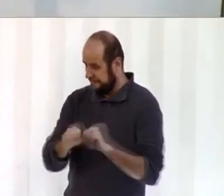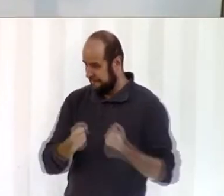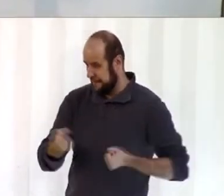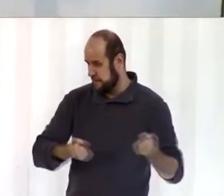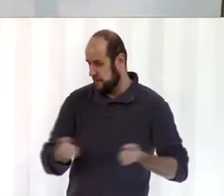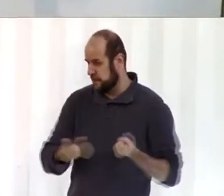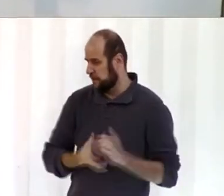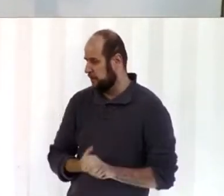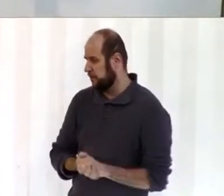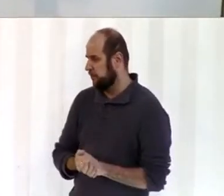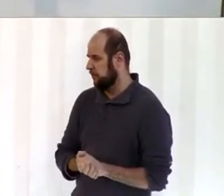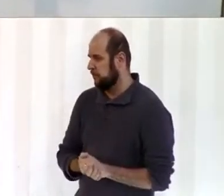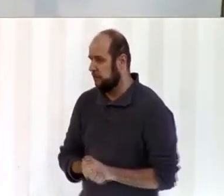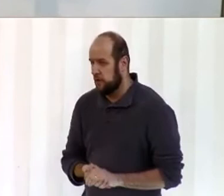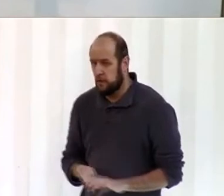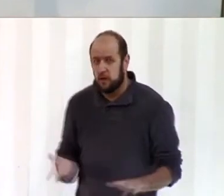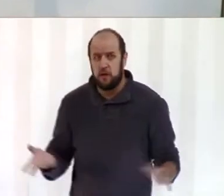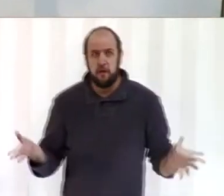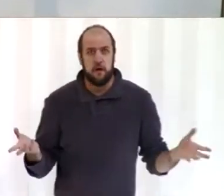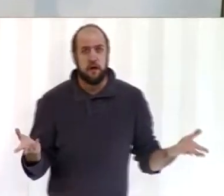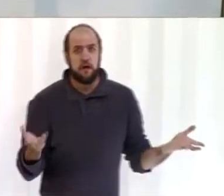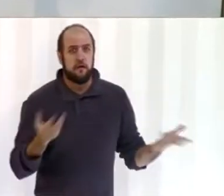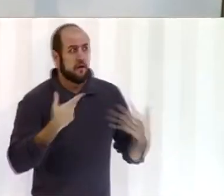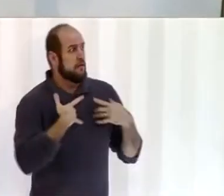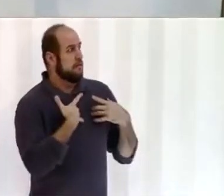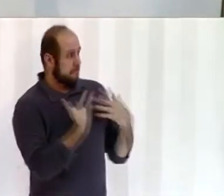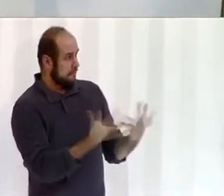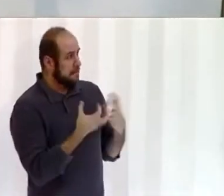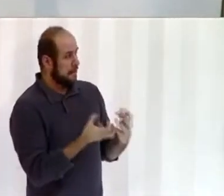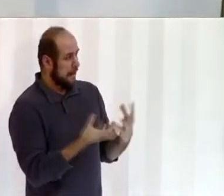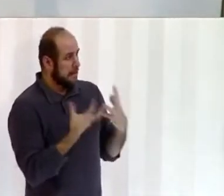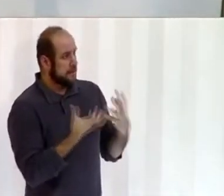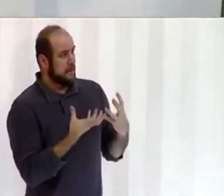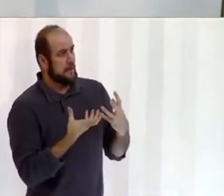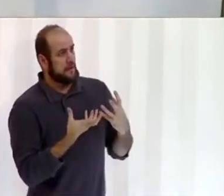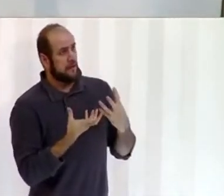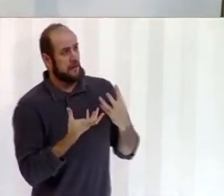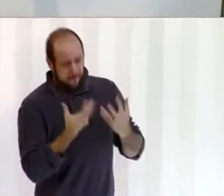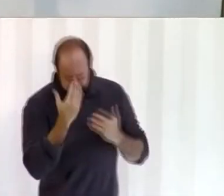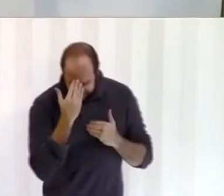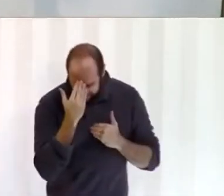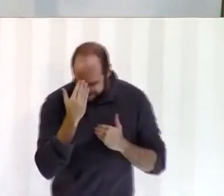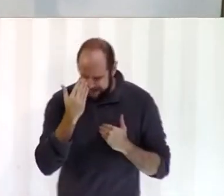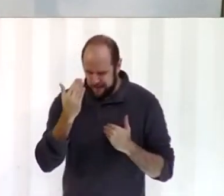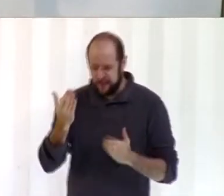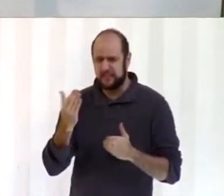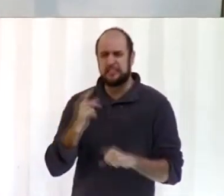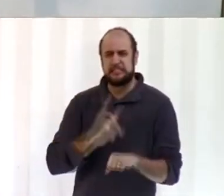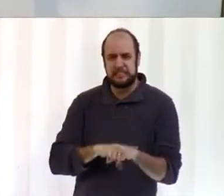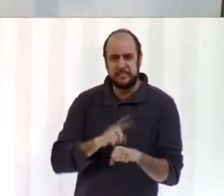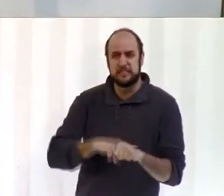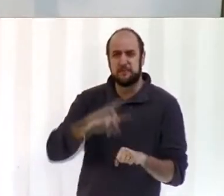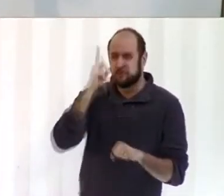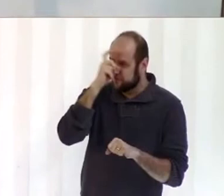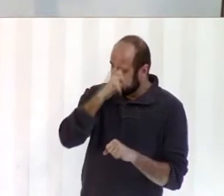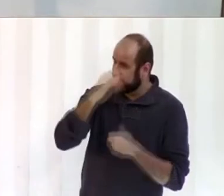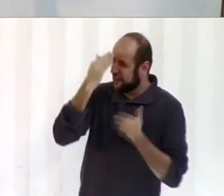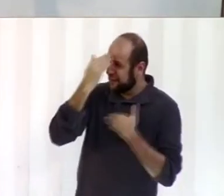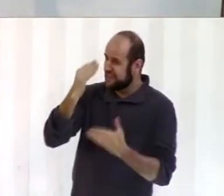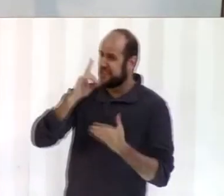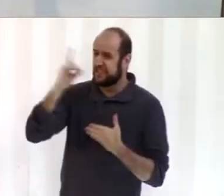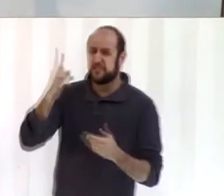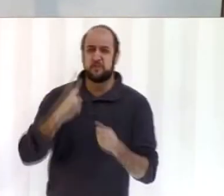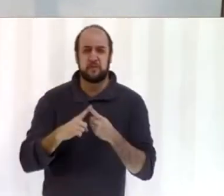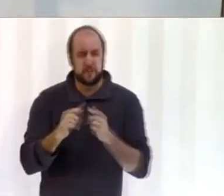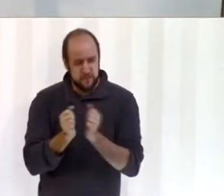E eles: sim, nós queremos. Receberam, agradeceram, naquele momento já deram graças a Deus, porque chegou pão